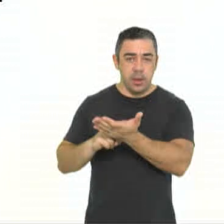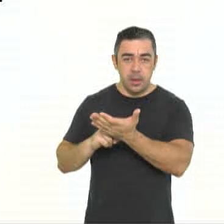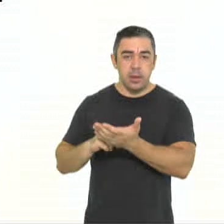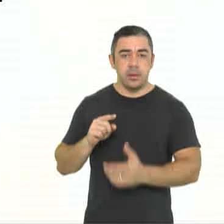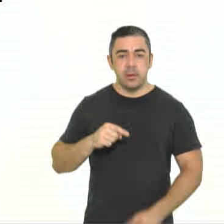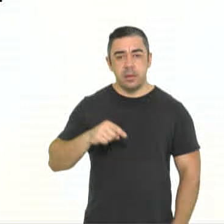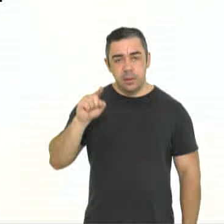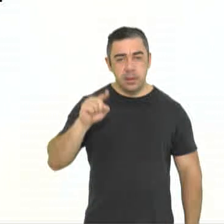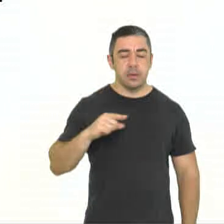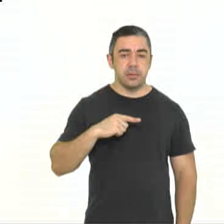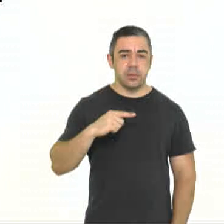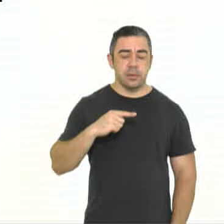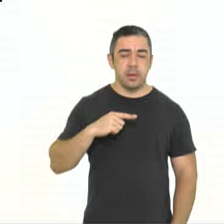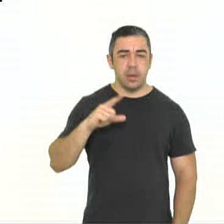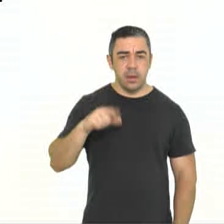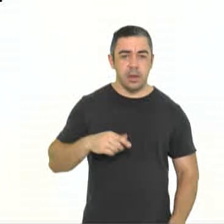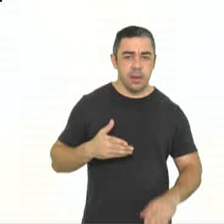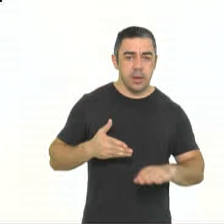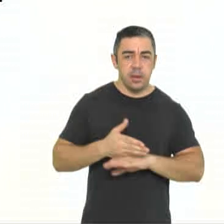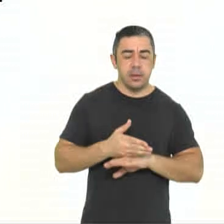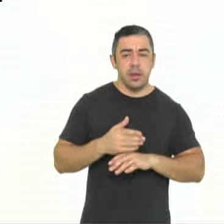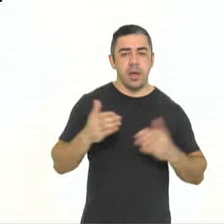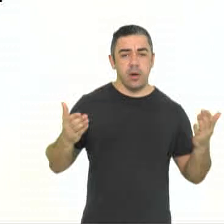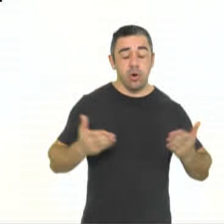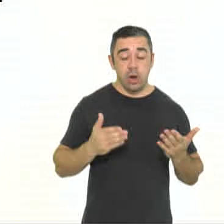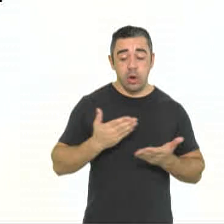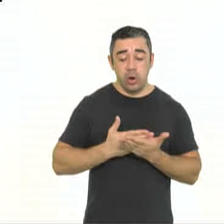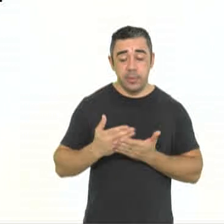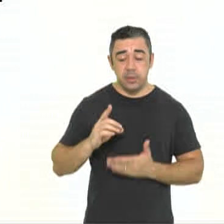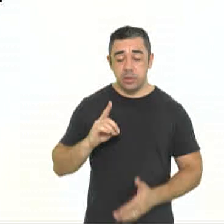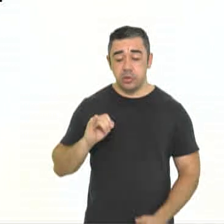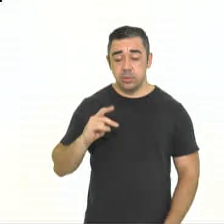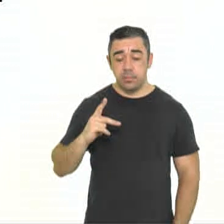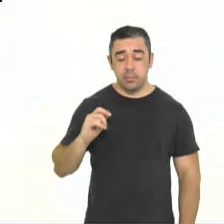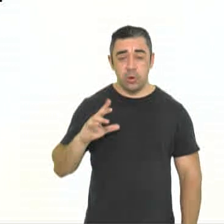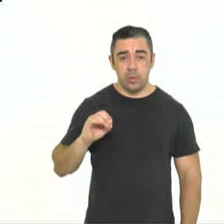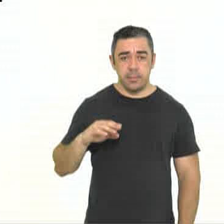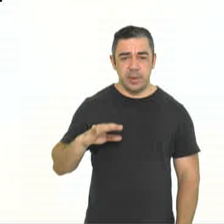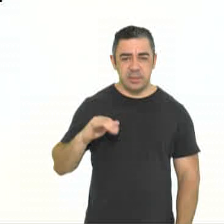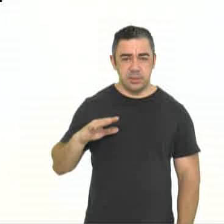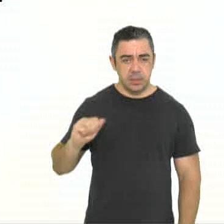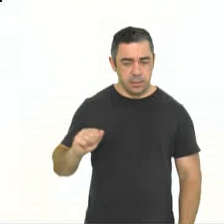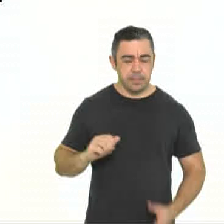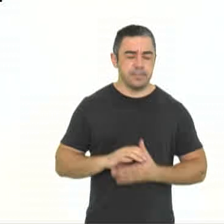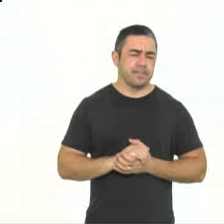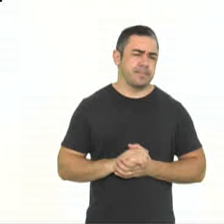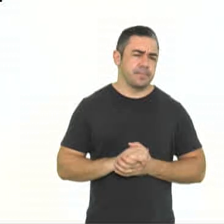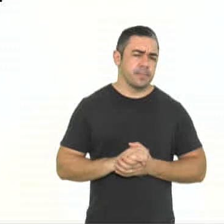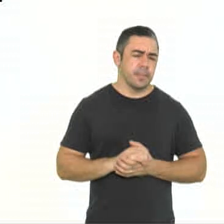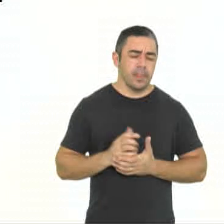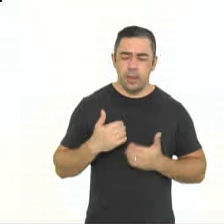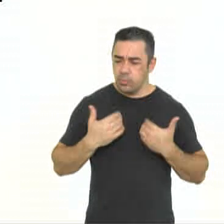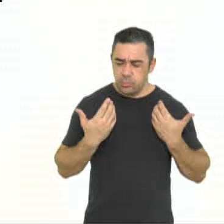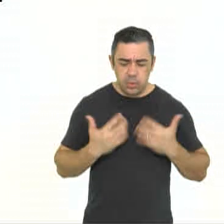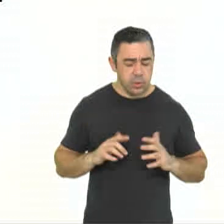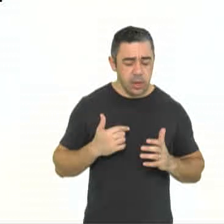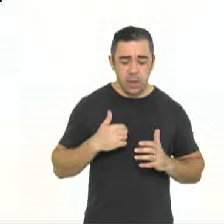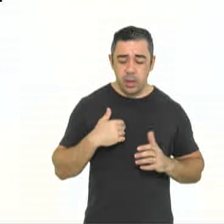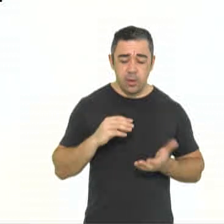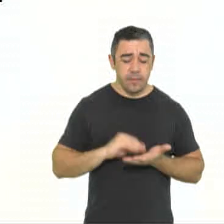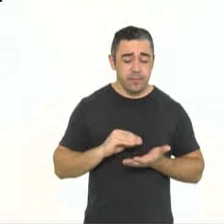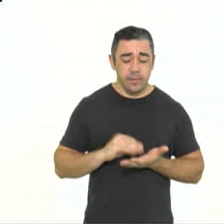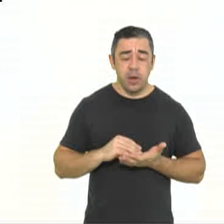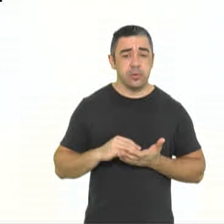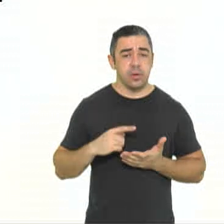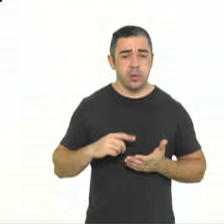Caruru para que me fizesse entrar na diplomacia. Fiz-lhe todas as objeções, a minha fealdade, a falta de